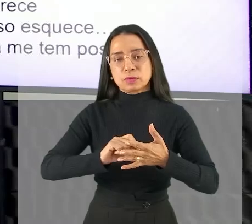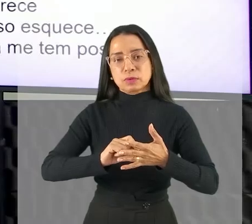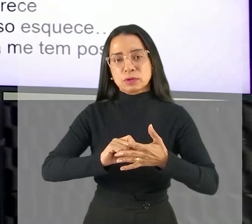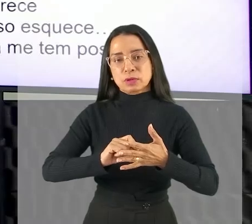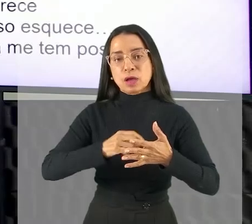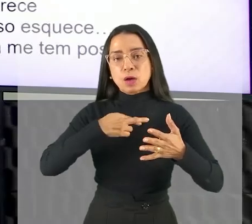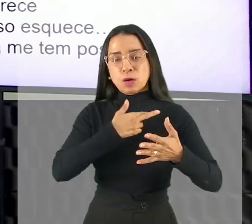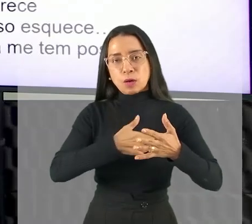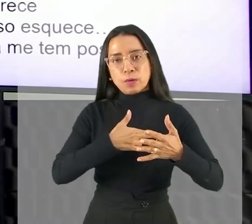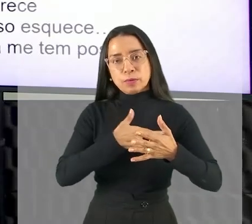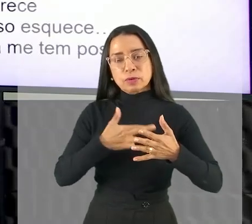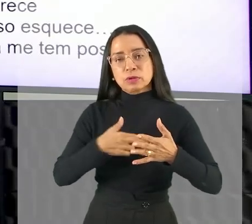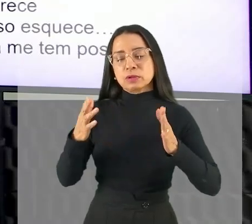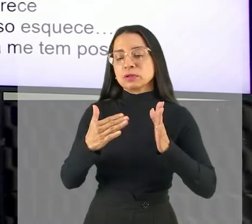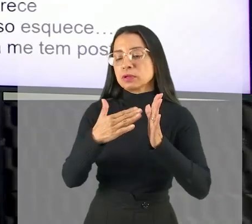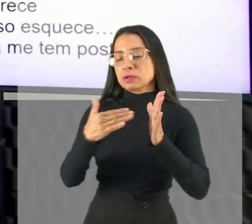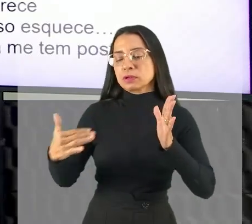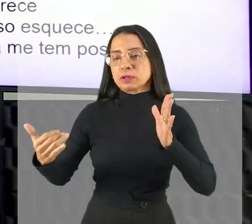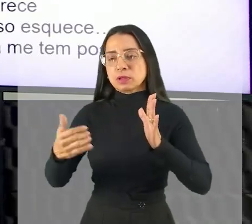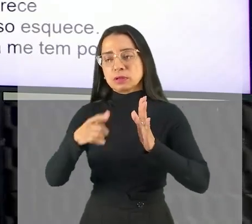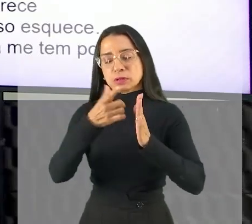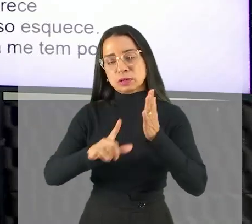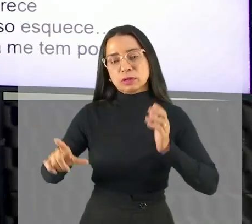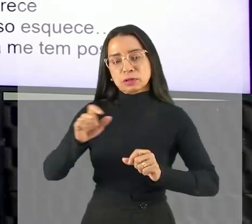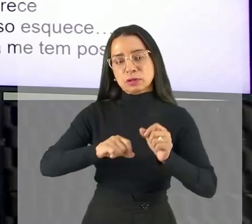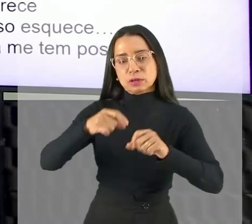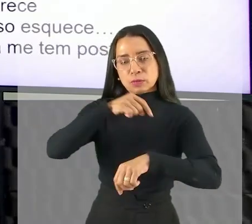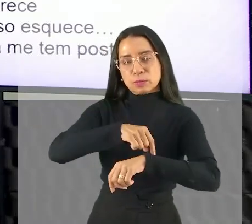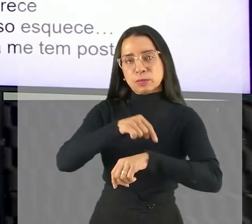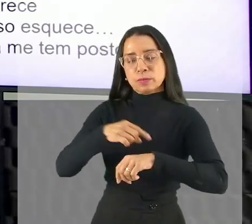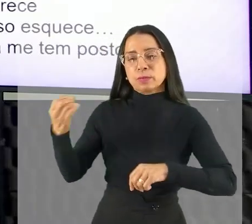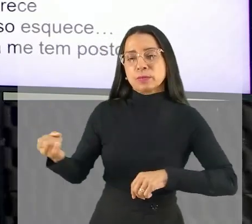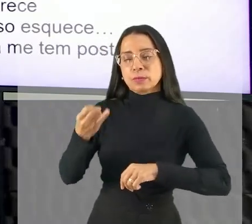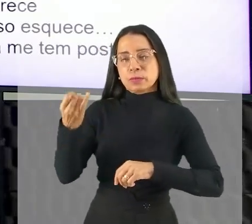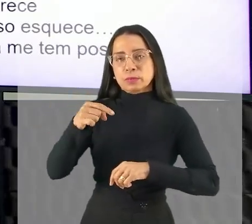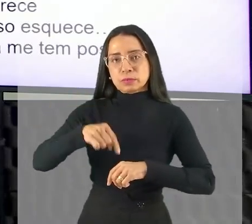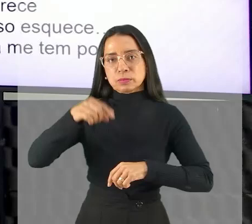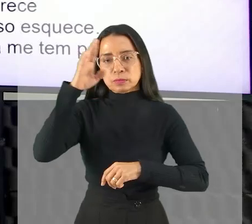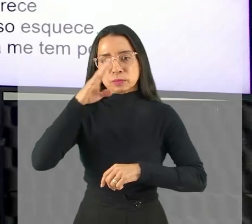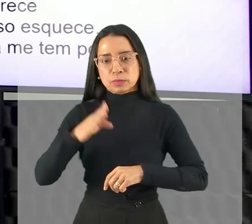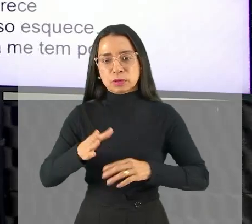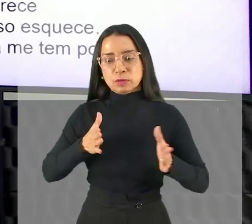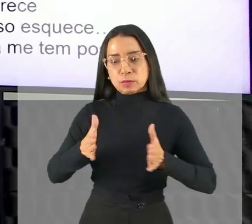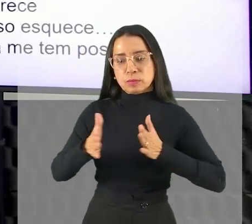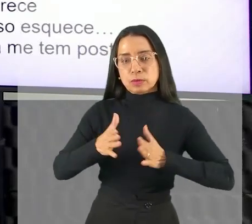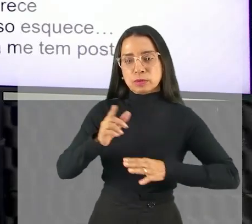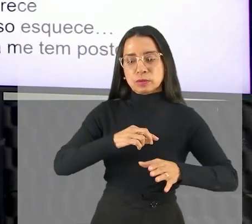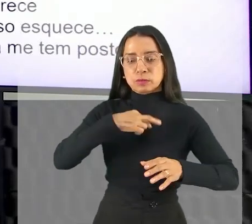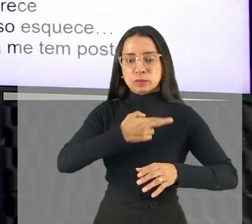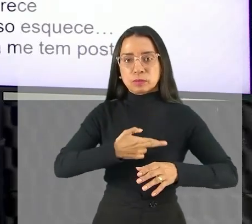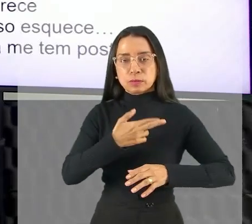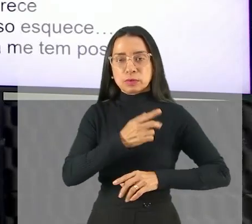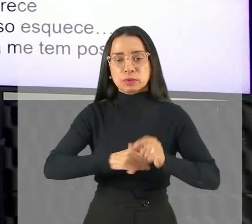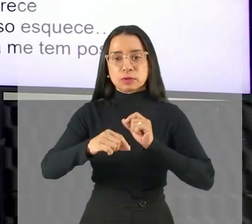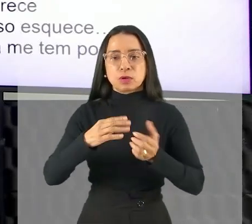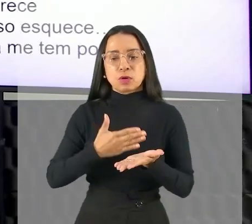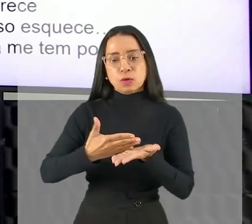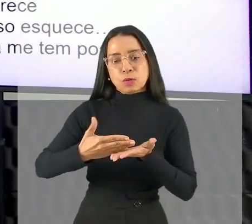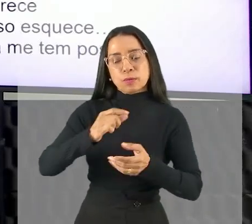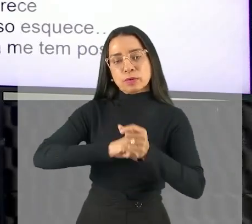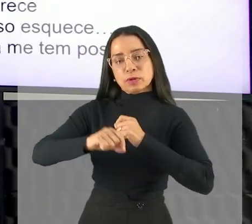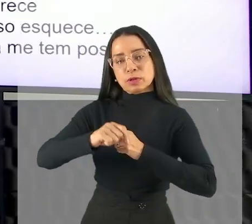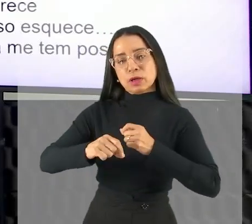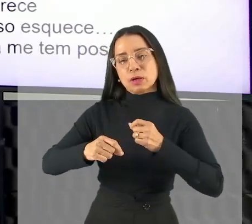estética literária, né, que foi um momento muito importante aqui no Brasil, as fases do romantismo, e a gente vai começar com